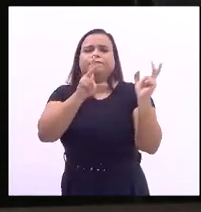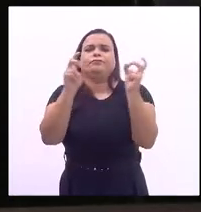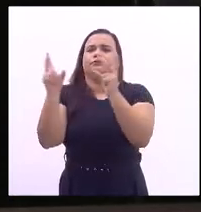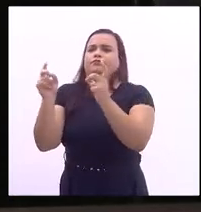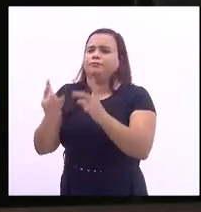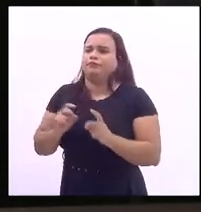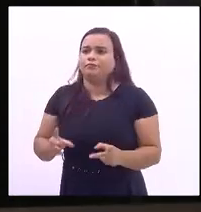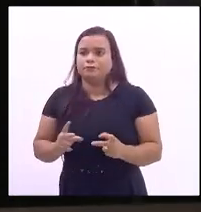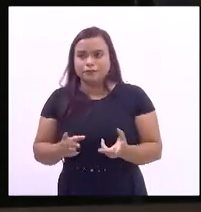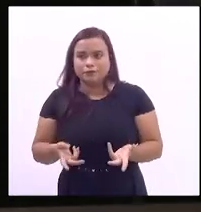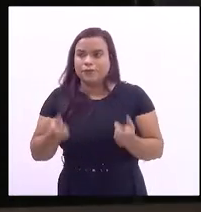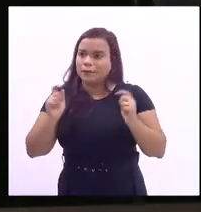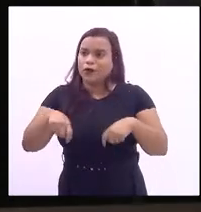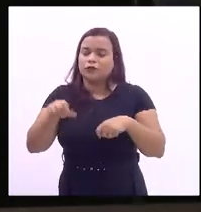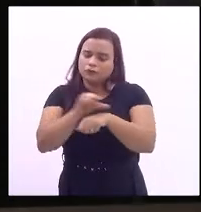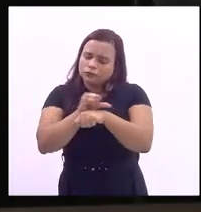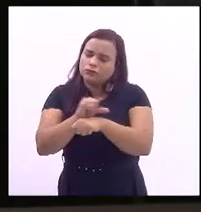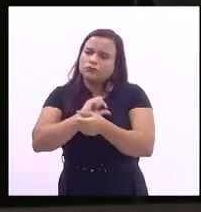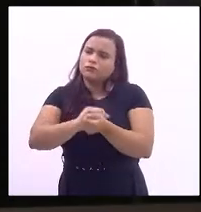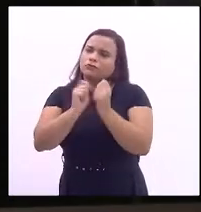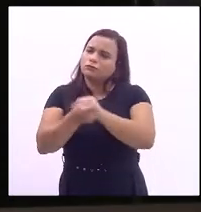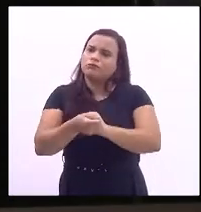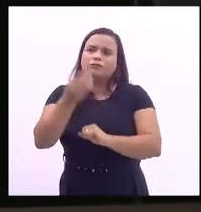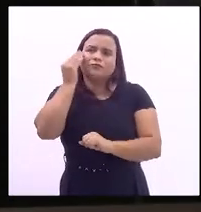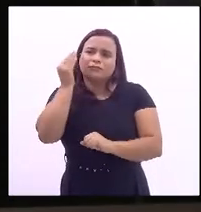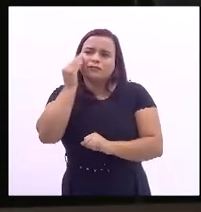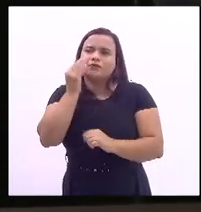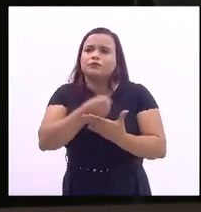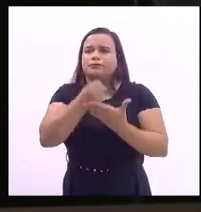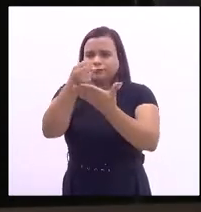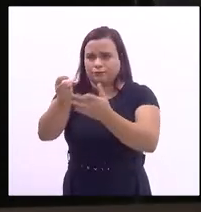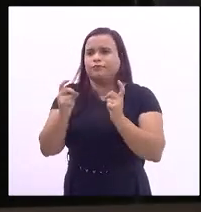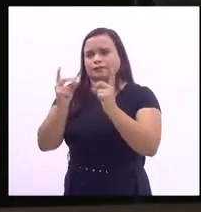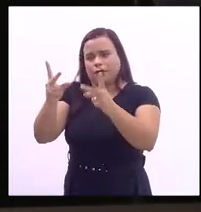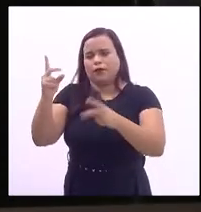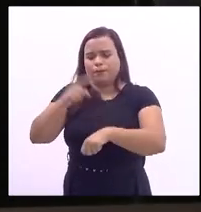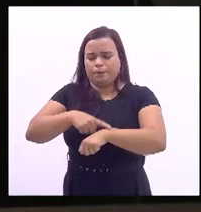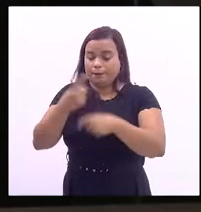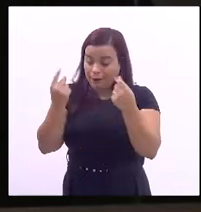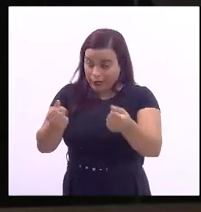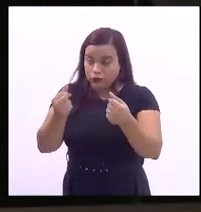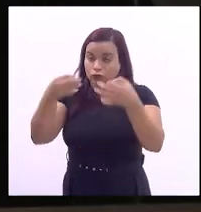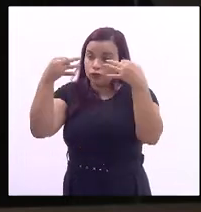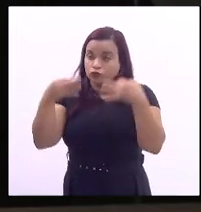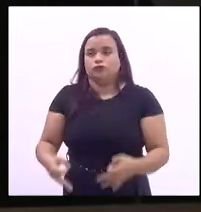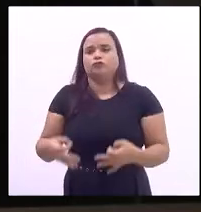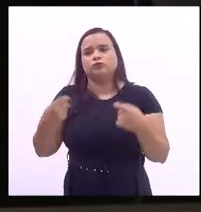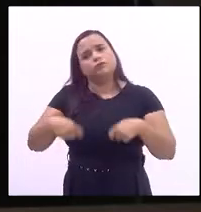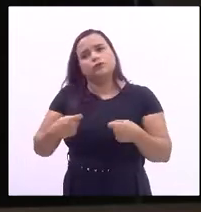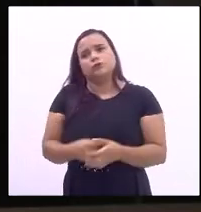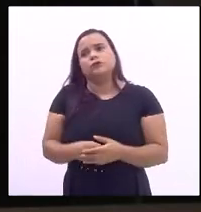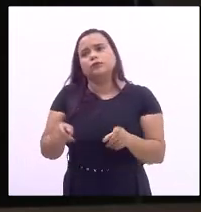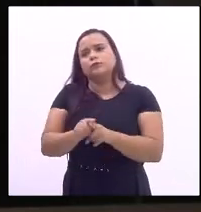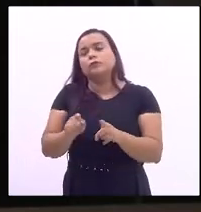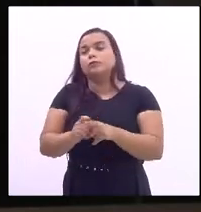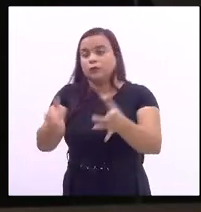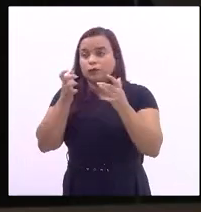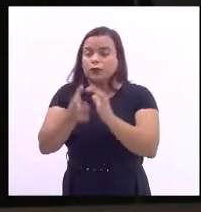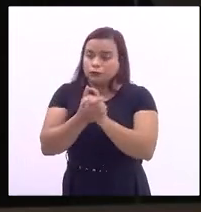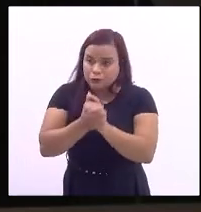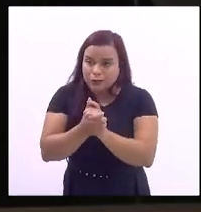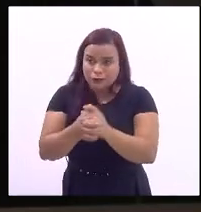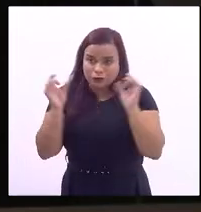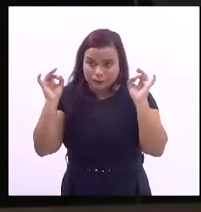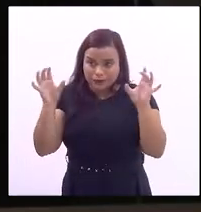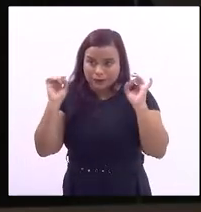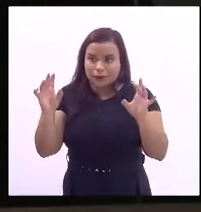fazer com que esses Imóveis sejam colocados no mercado por um preço justo e ao me despedir eu queria fazer uma saudação muito